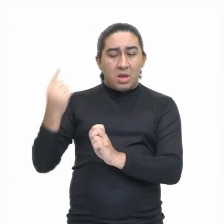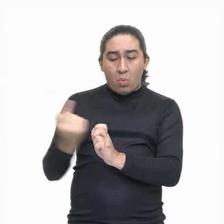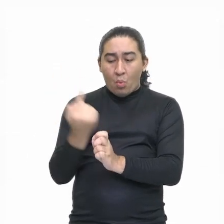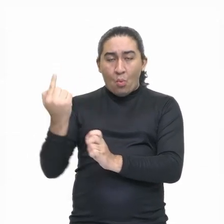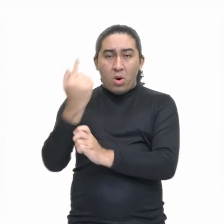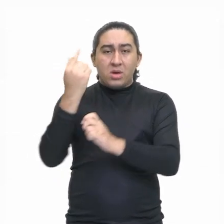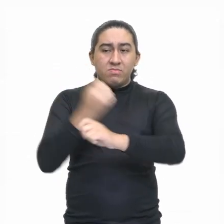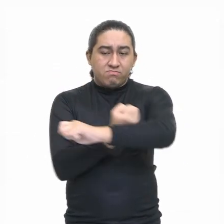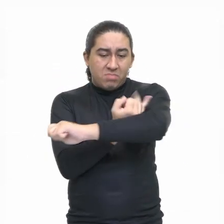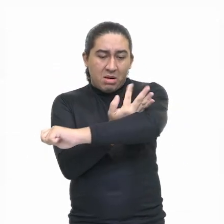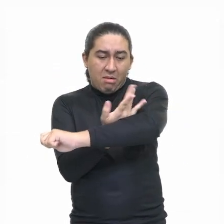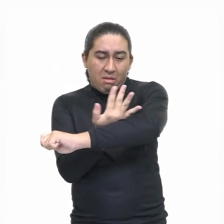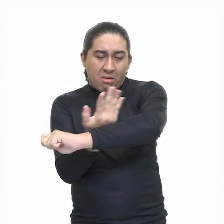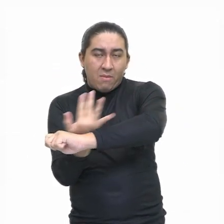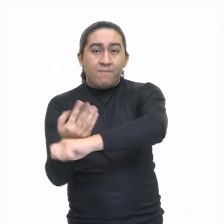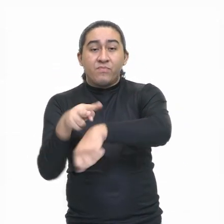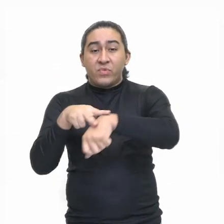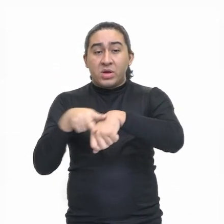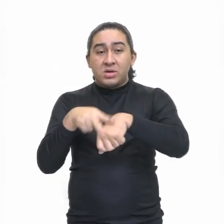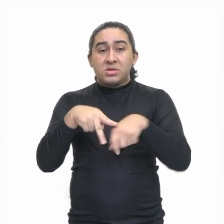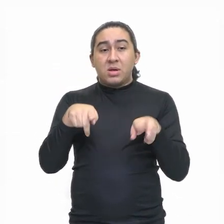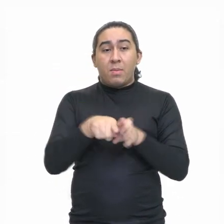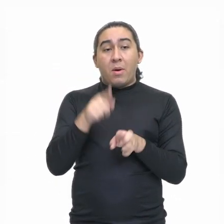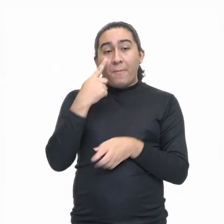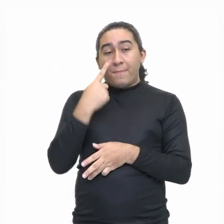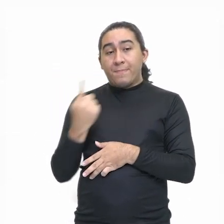muitas gramíneas. Veja aí na